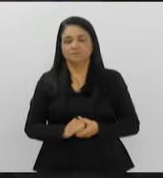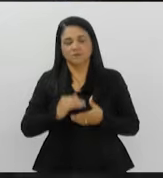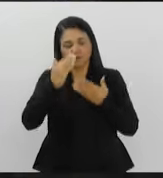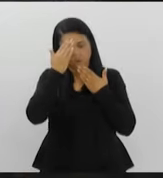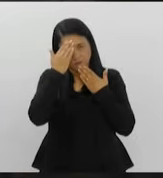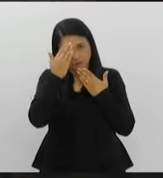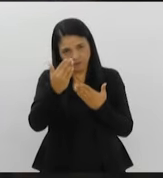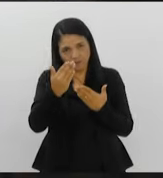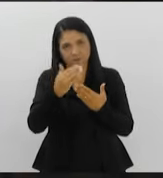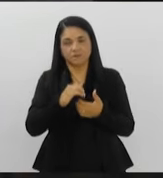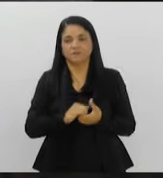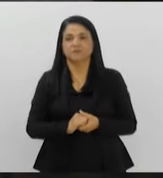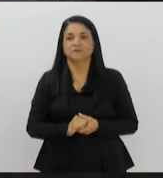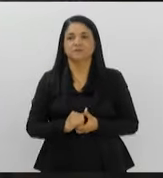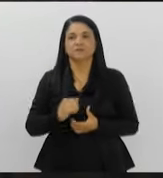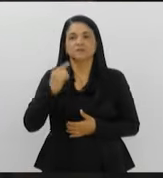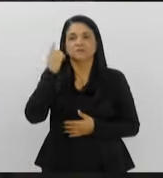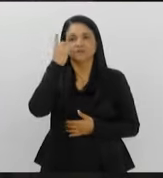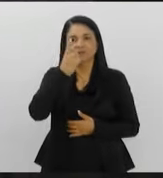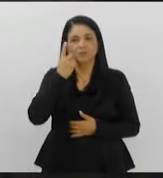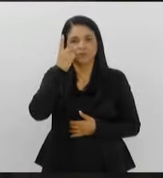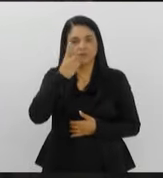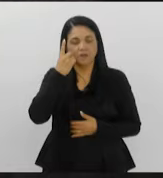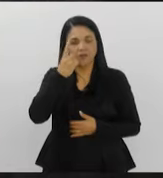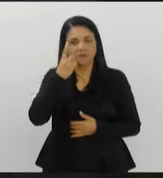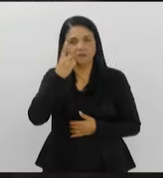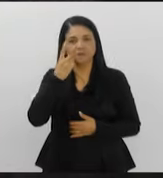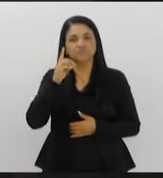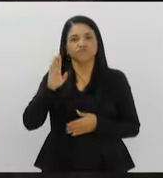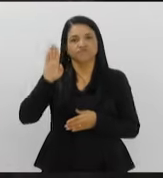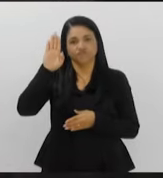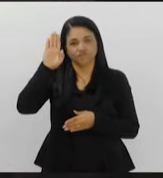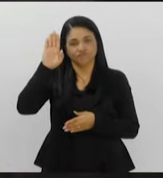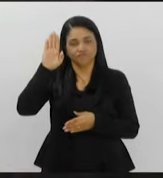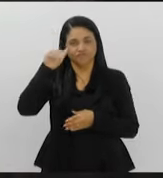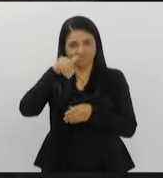Obrigada, deputada eleita Tia Jô.